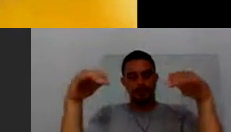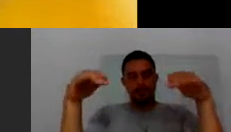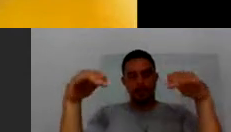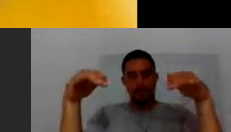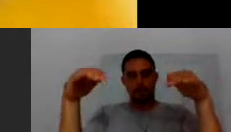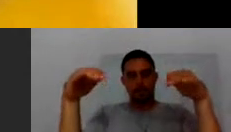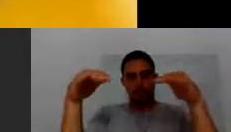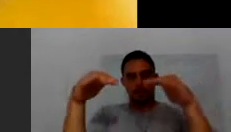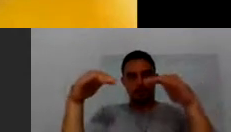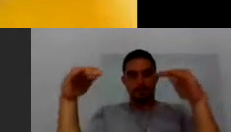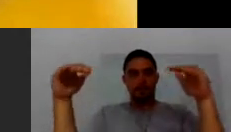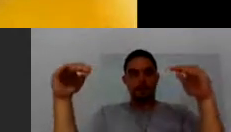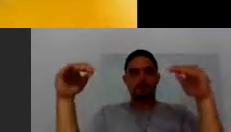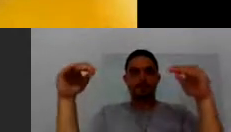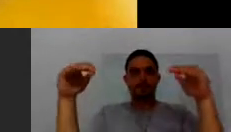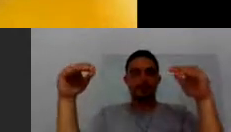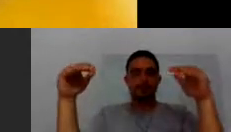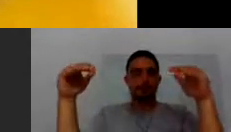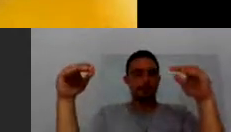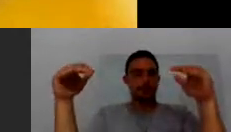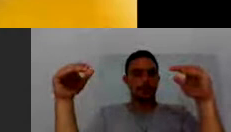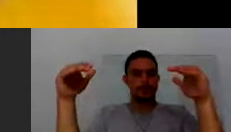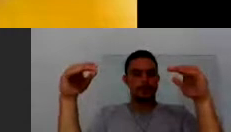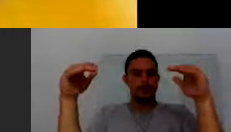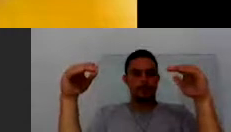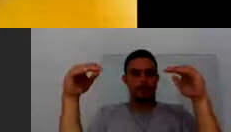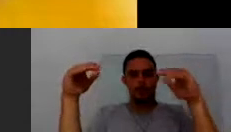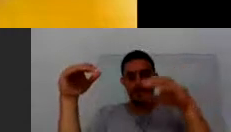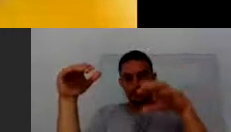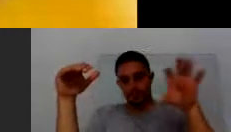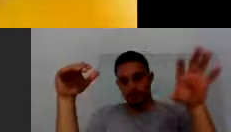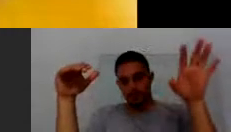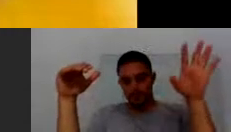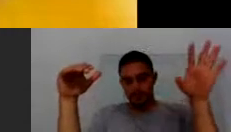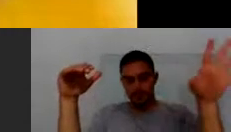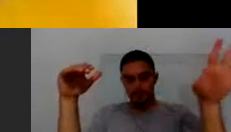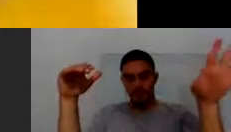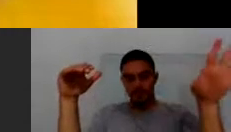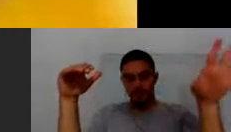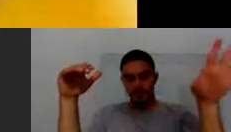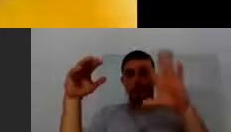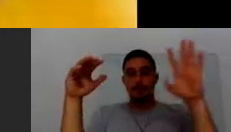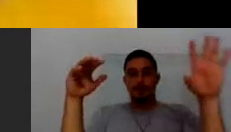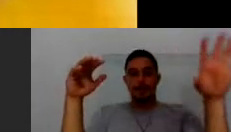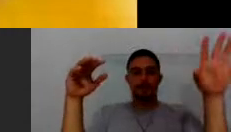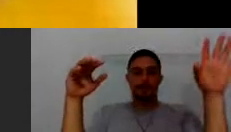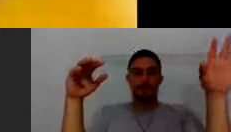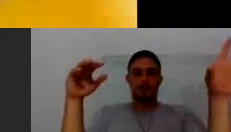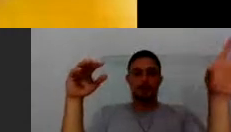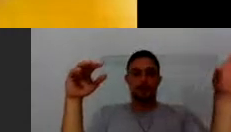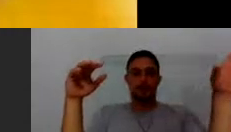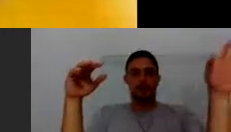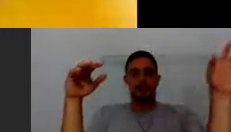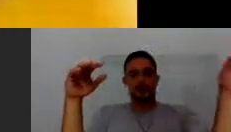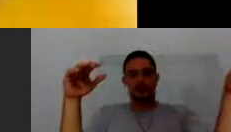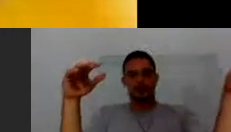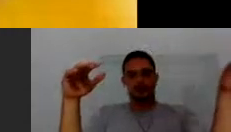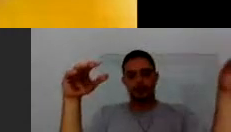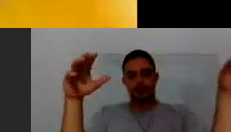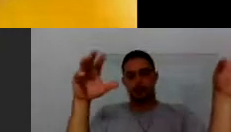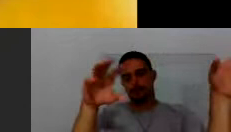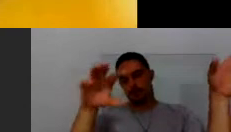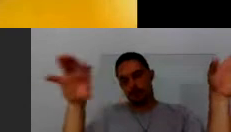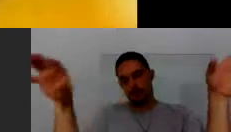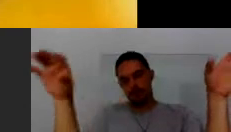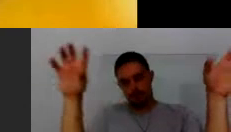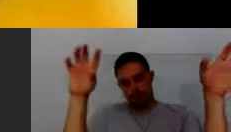conseguir reter essa molécula de solo, principalmente em função da porosidade, tá? Principalmente em solos que têm mais teor de